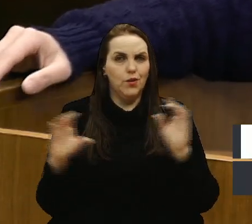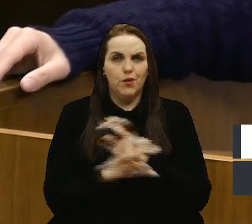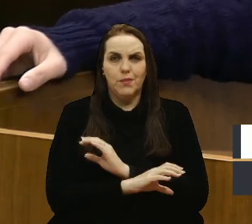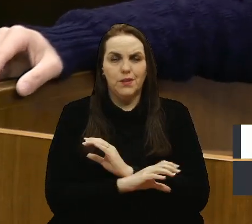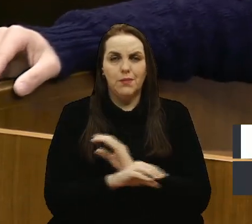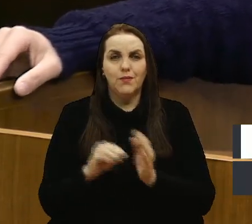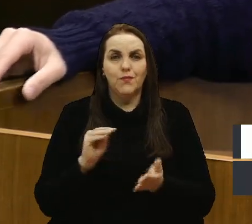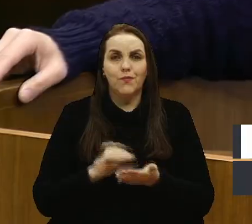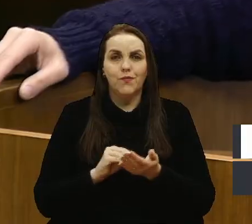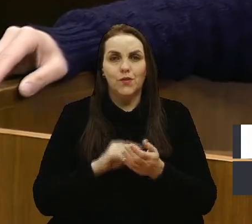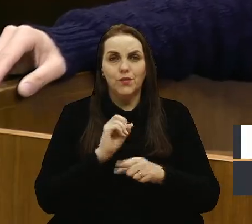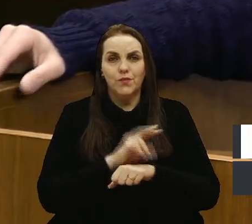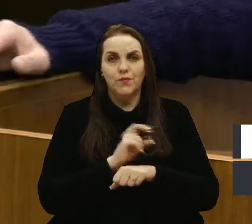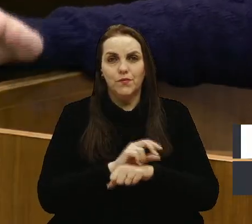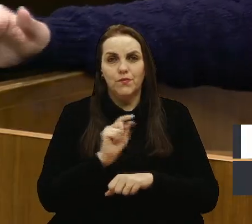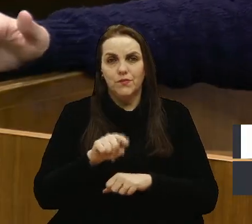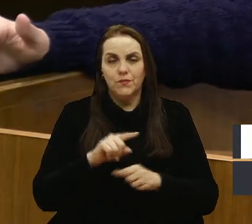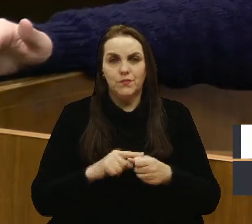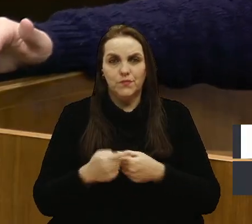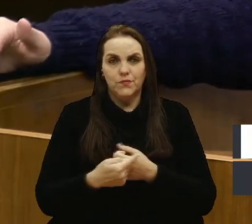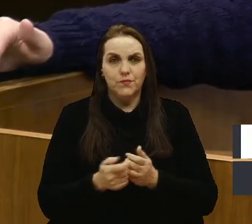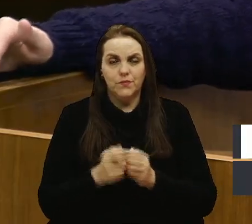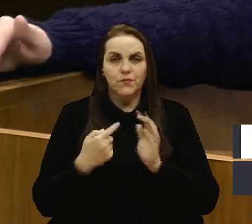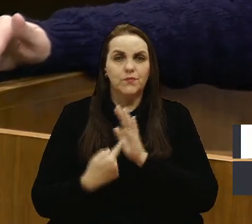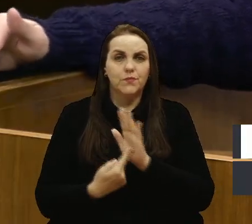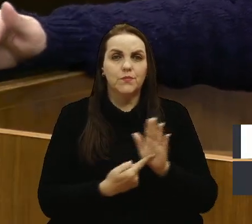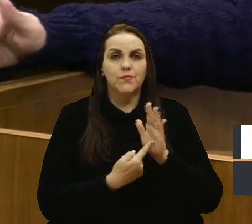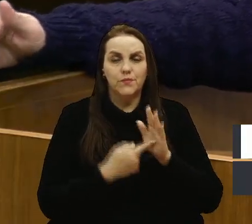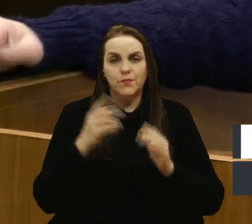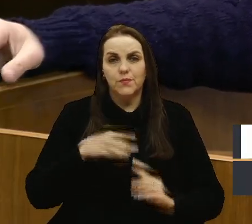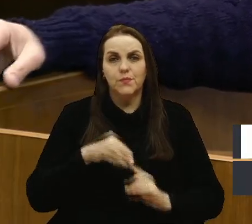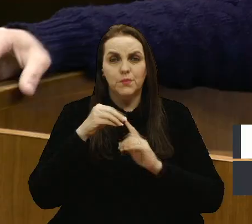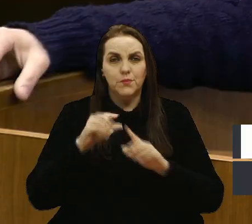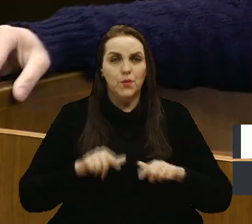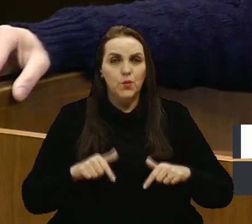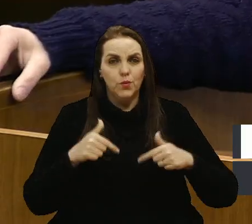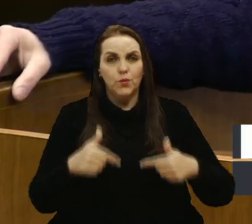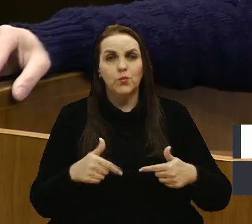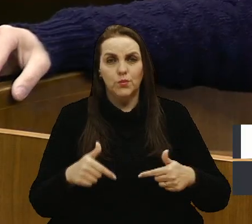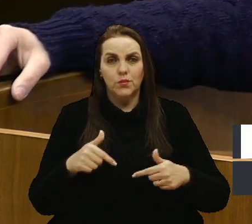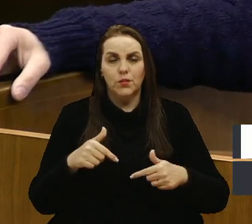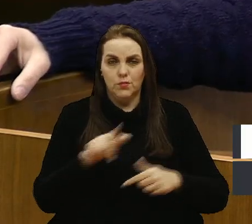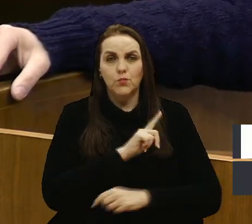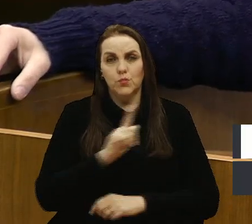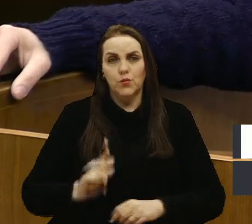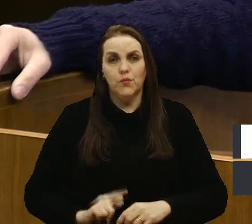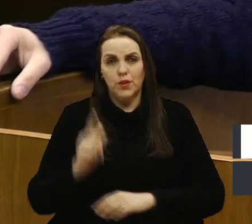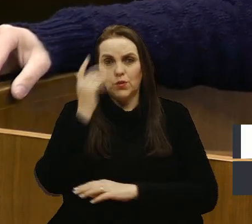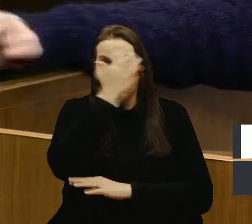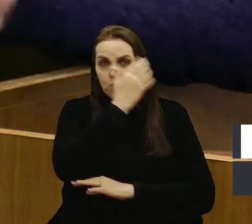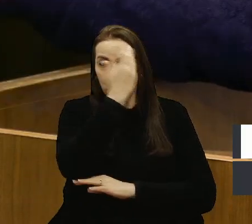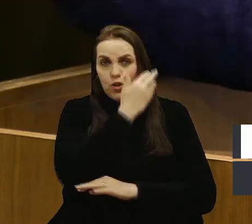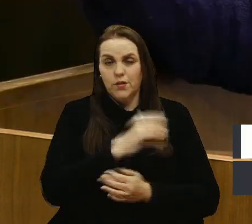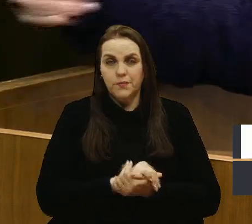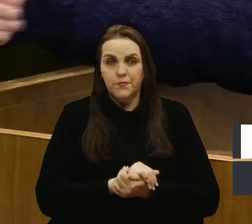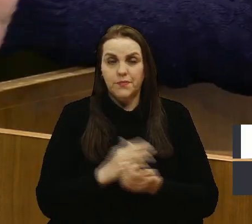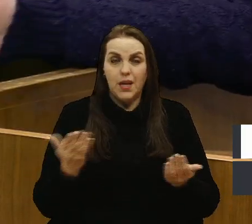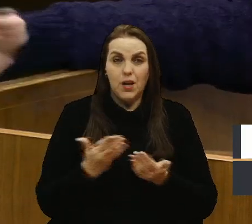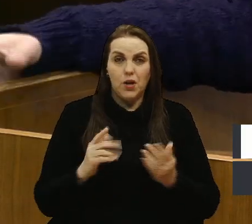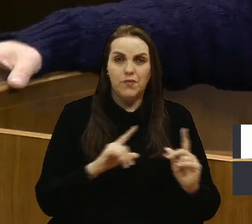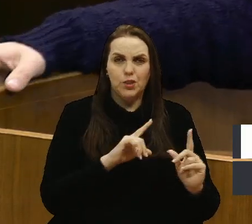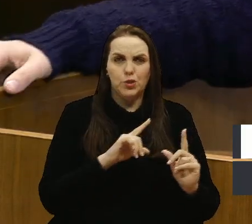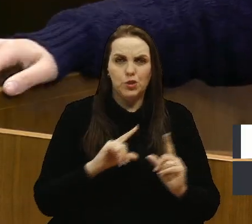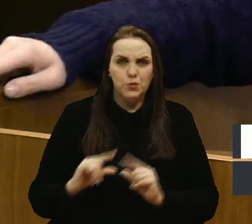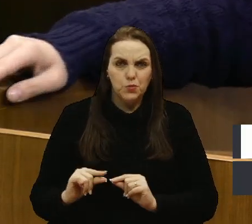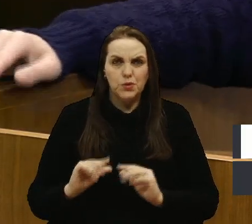das vagas da nossa cidade. Foi apresentado como a principal bandeira do governo Adiló. E agora se fala em diminuição